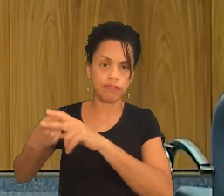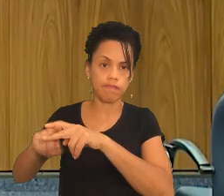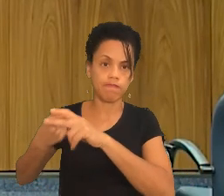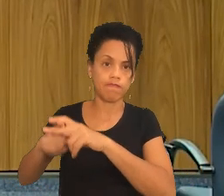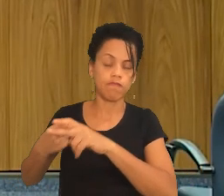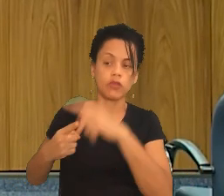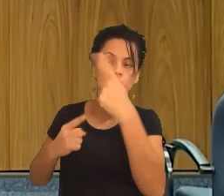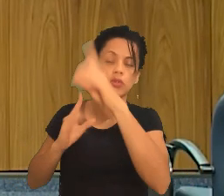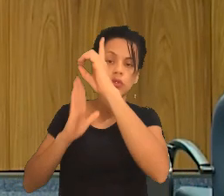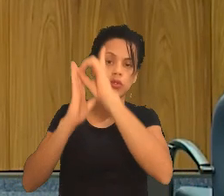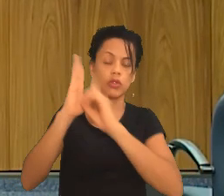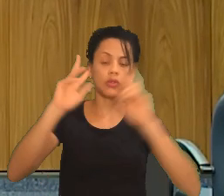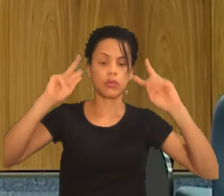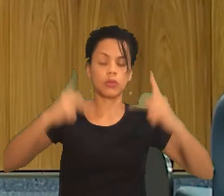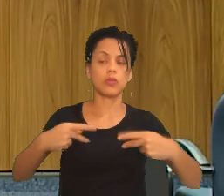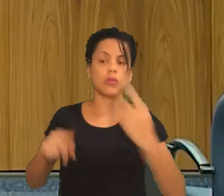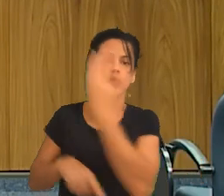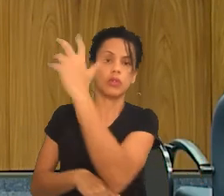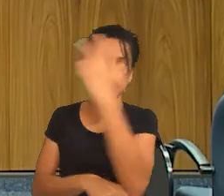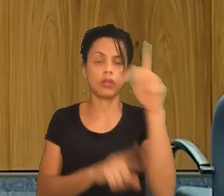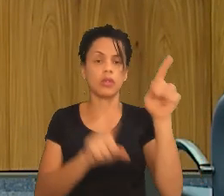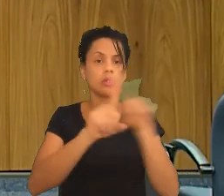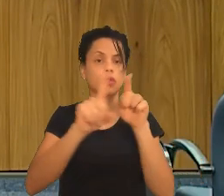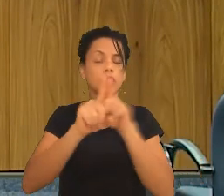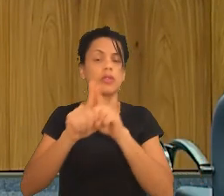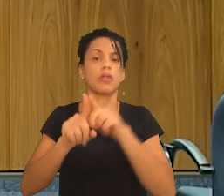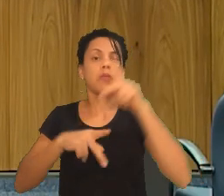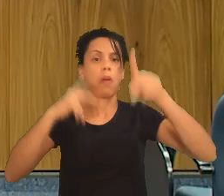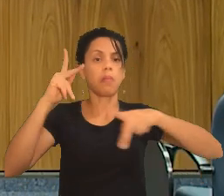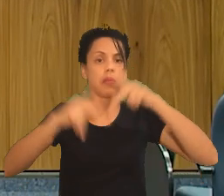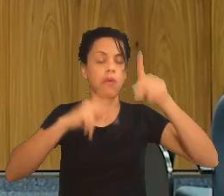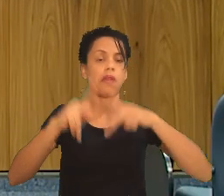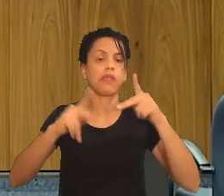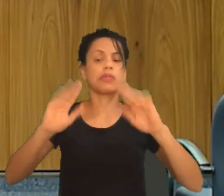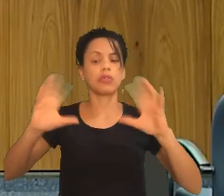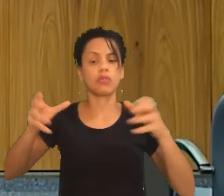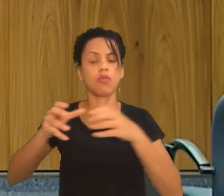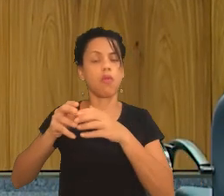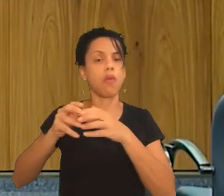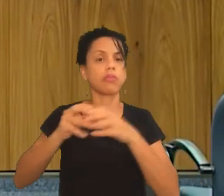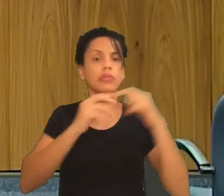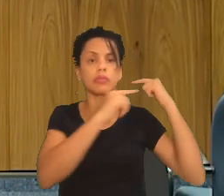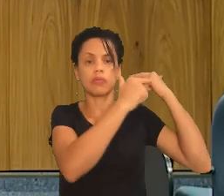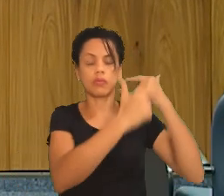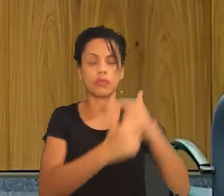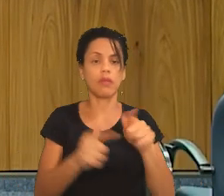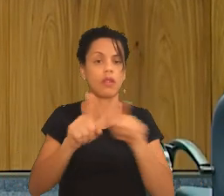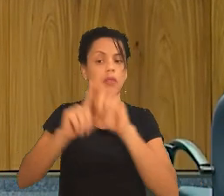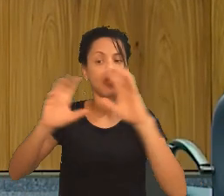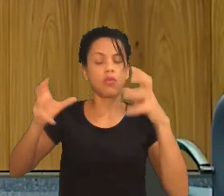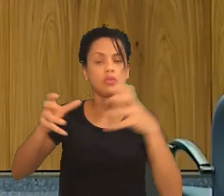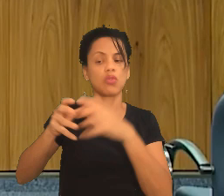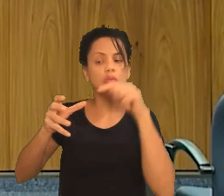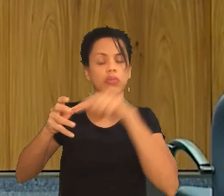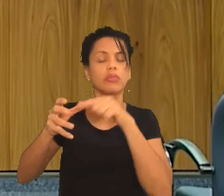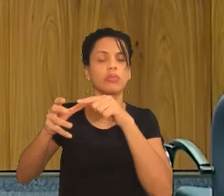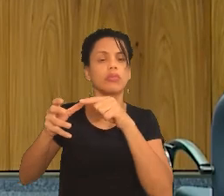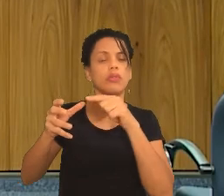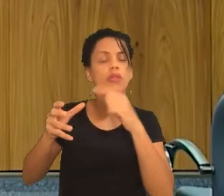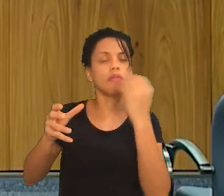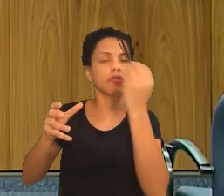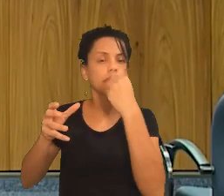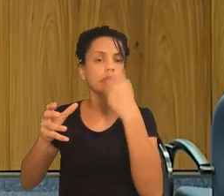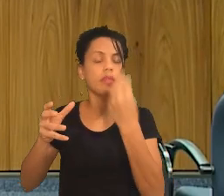humanos ligados à natureza, aos povos originários e comunidades tradicionais, bem como aos grupos mais vulneráveis historicamente